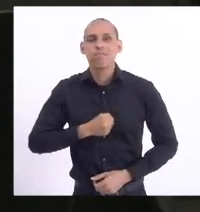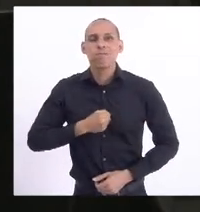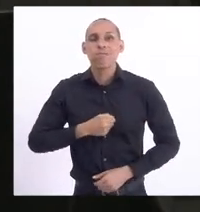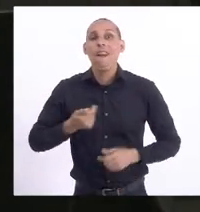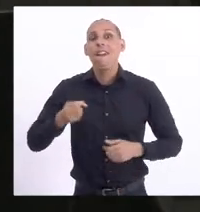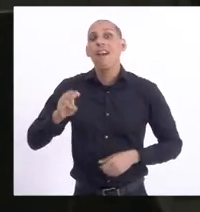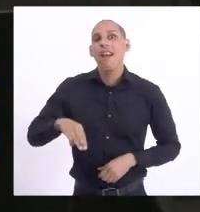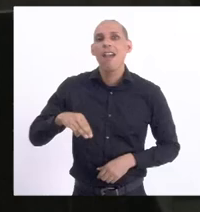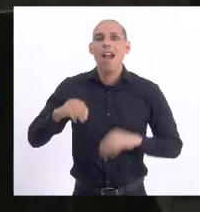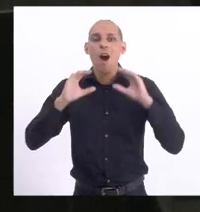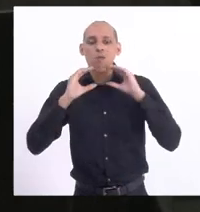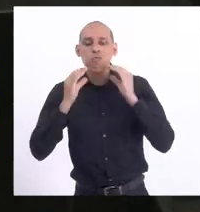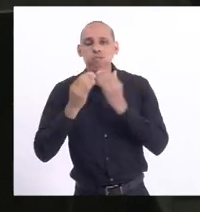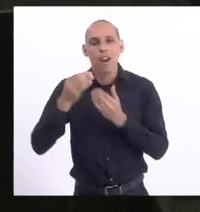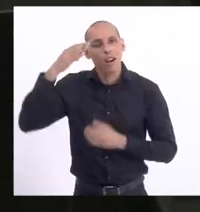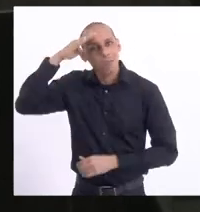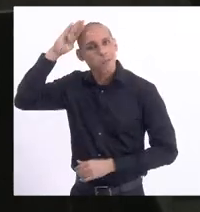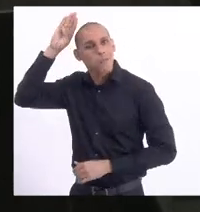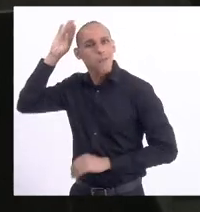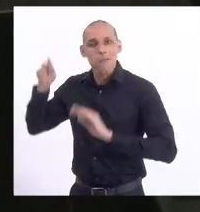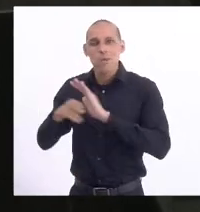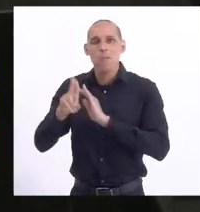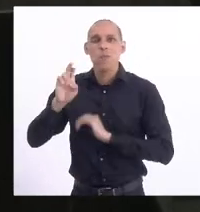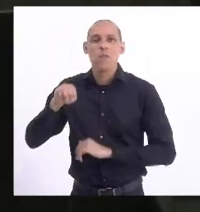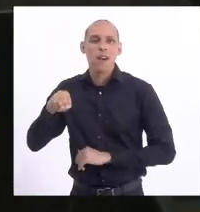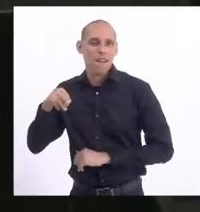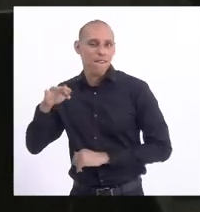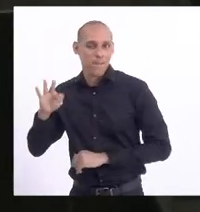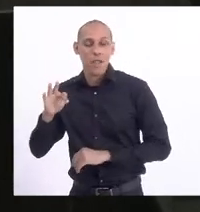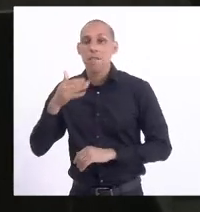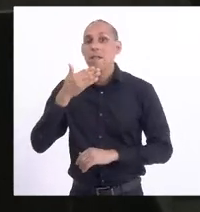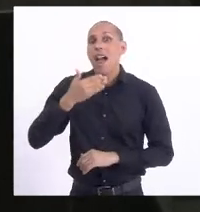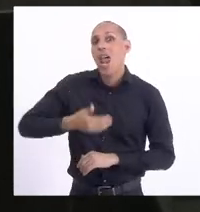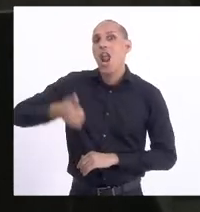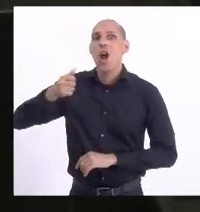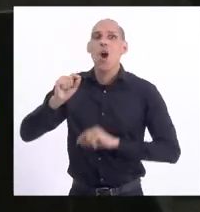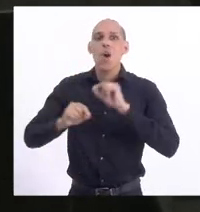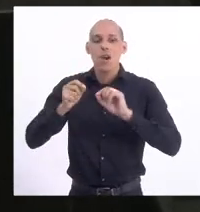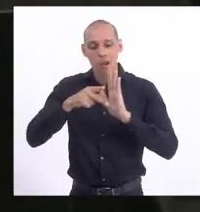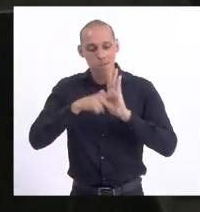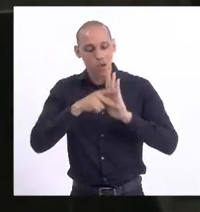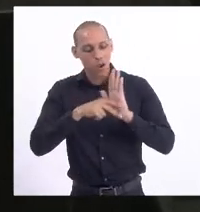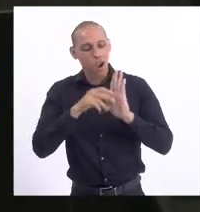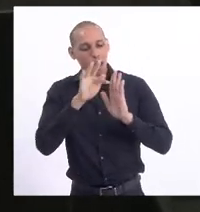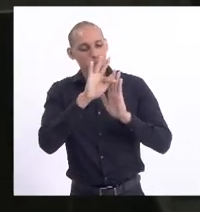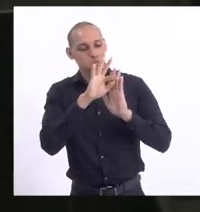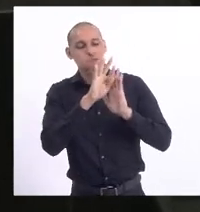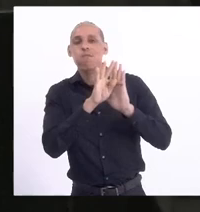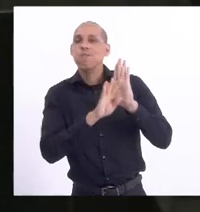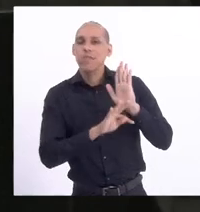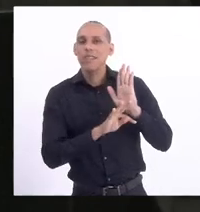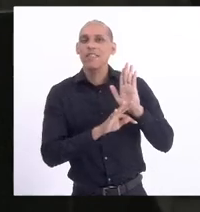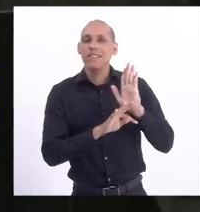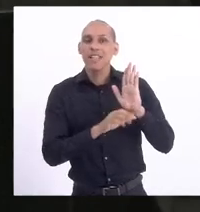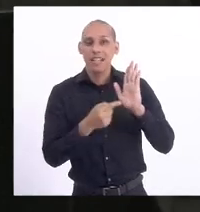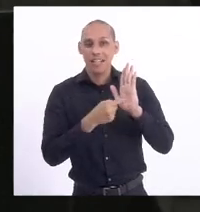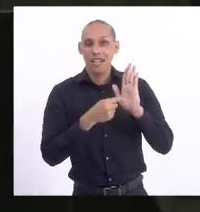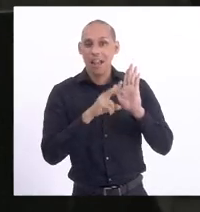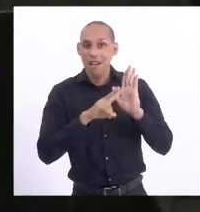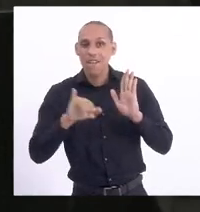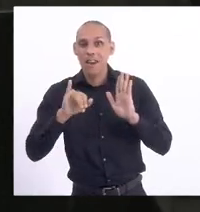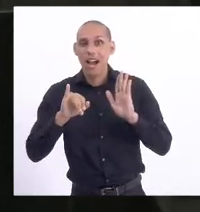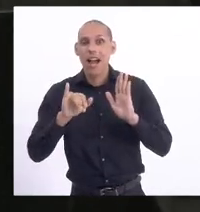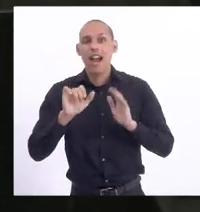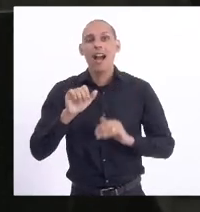acadêmica da UENF, que inclusive melhorou a redação do projeto em alguns aspectos. Ele sai daqui